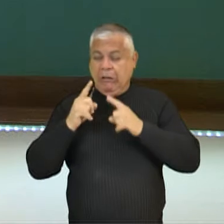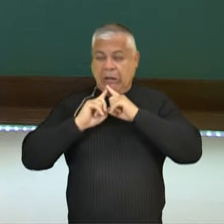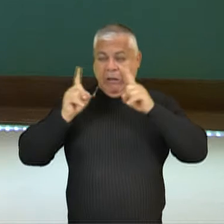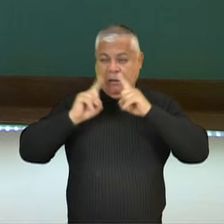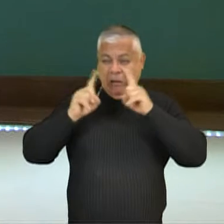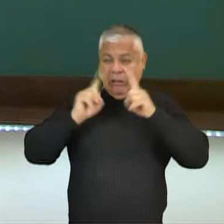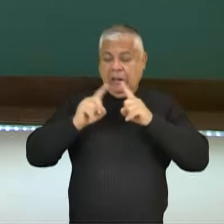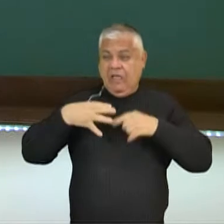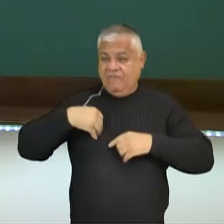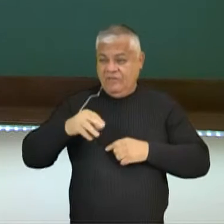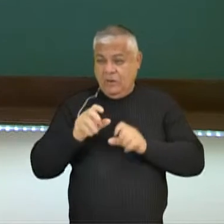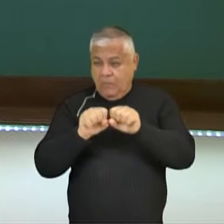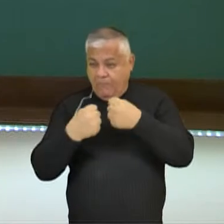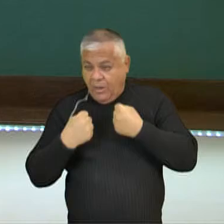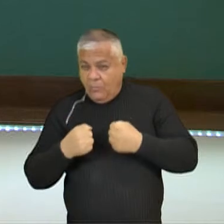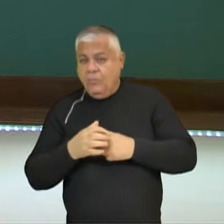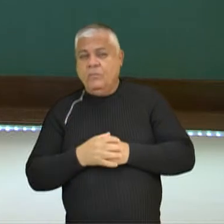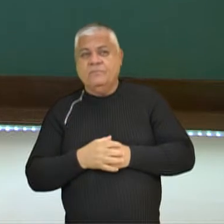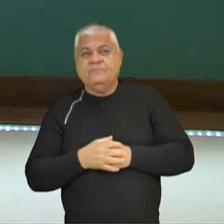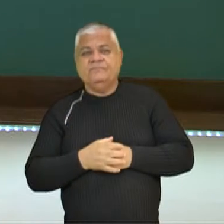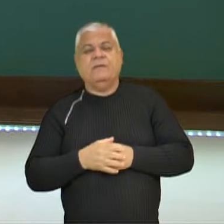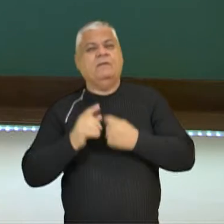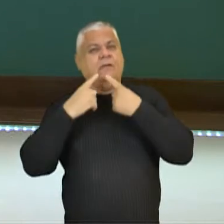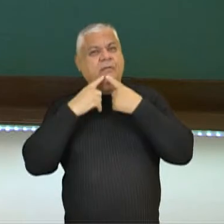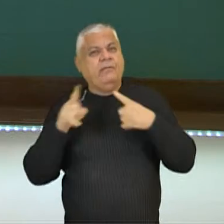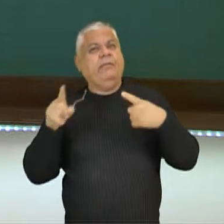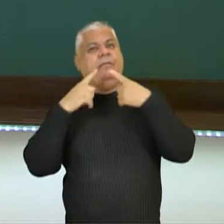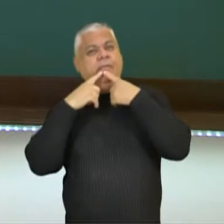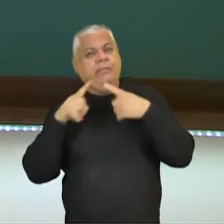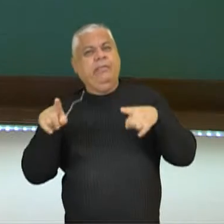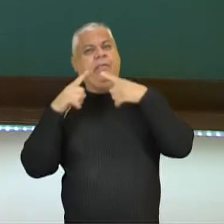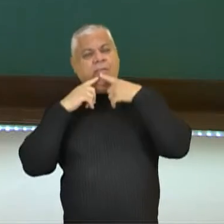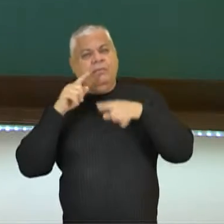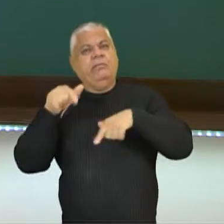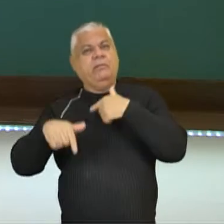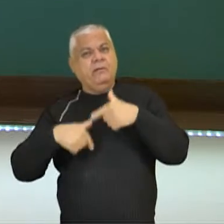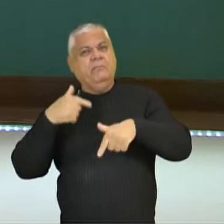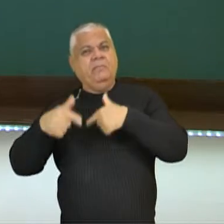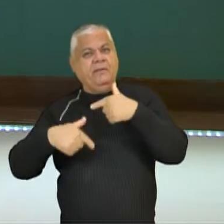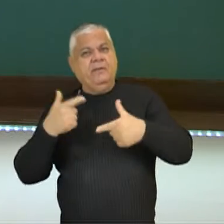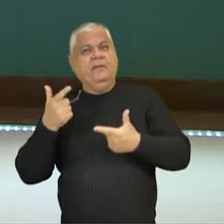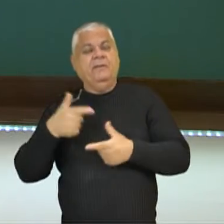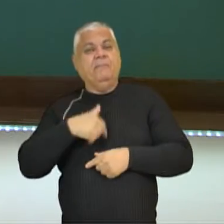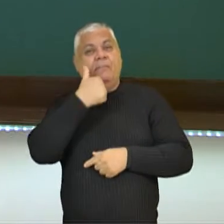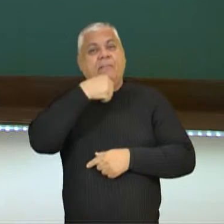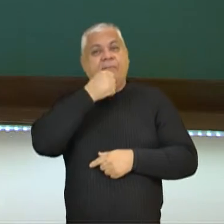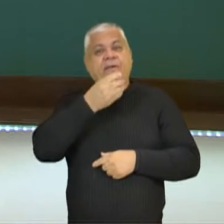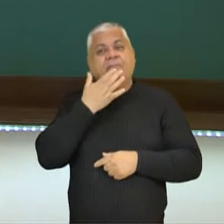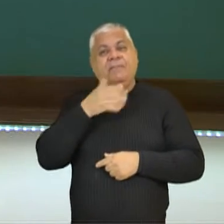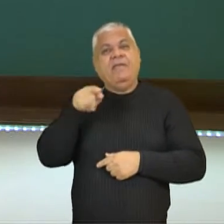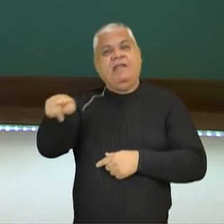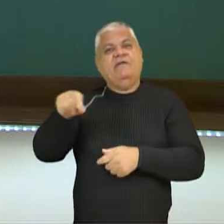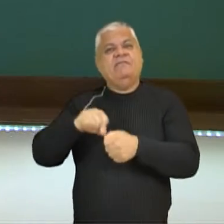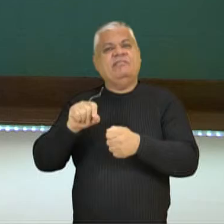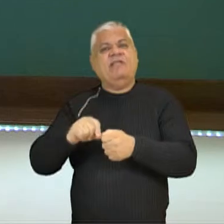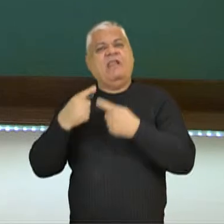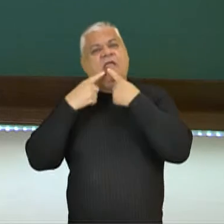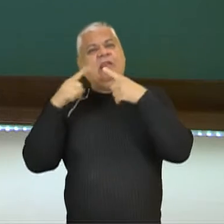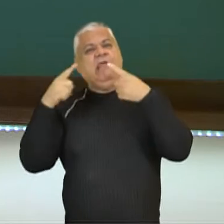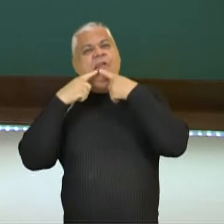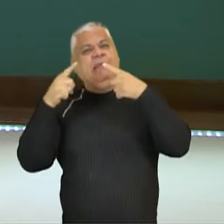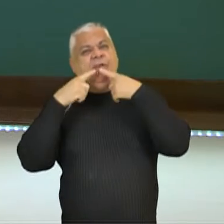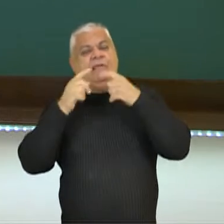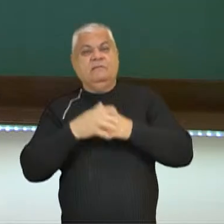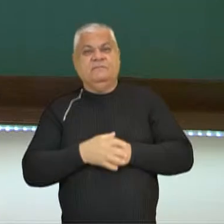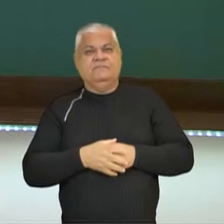pão? Então ela continua aqui reclamando, né, dos afazeres, das obrigações que a mãe pede para que ela faça. E a mãe ainda